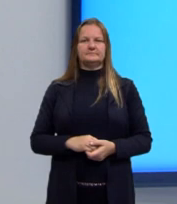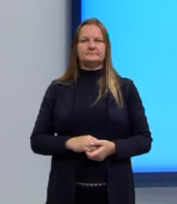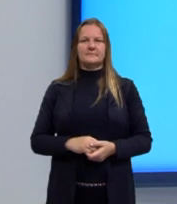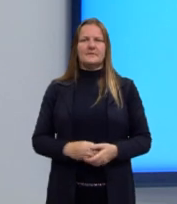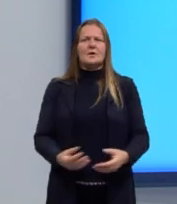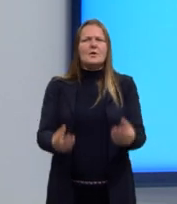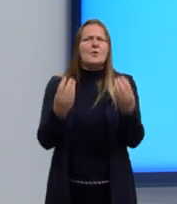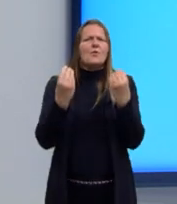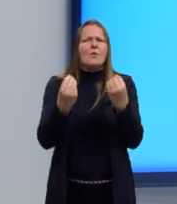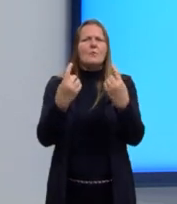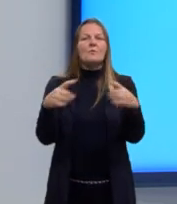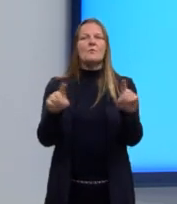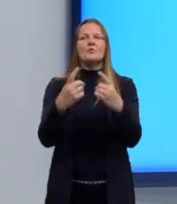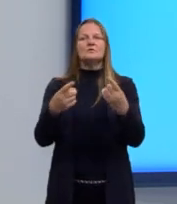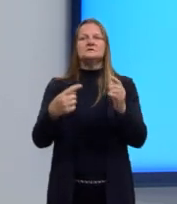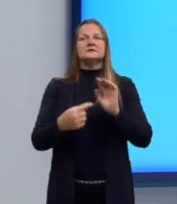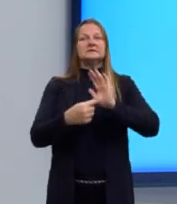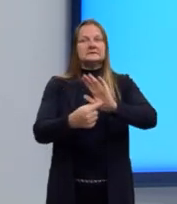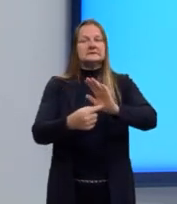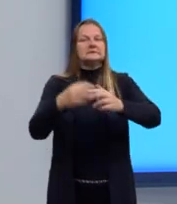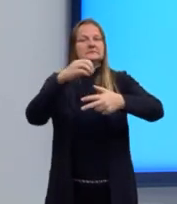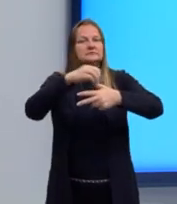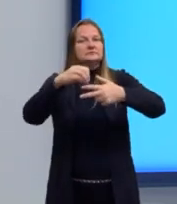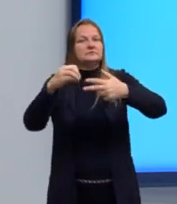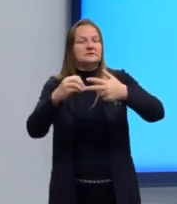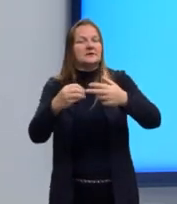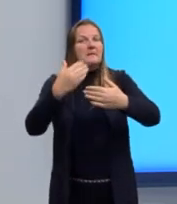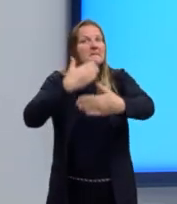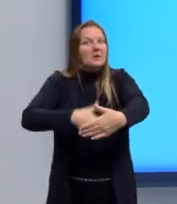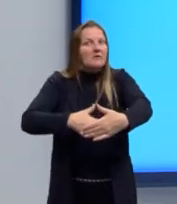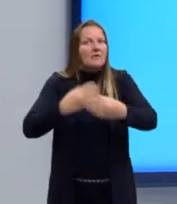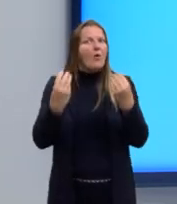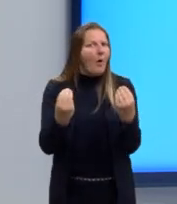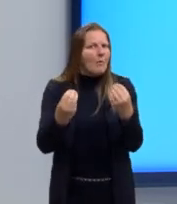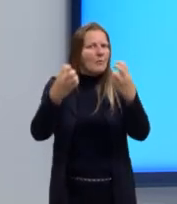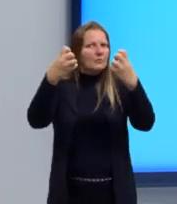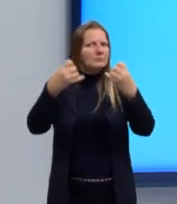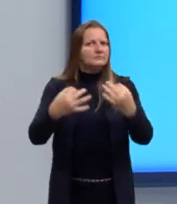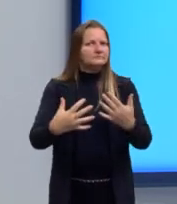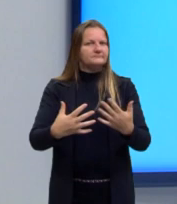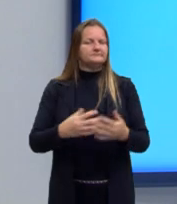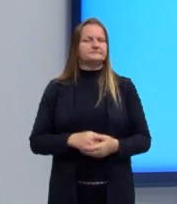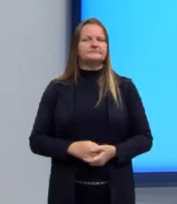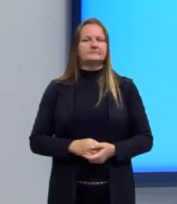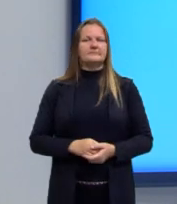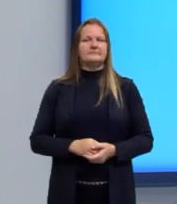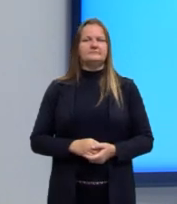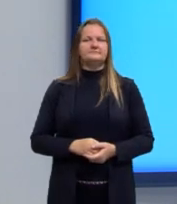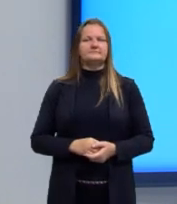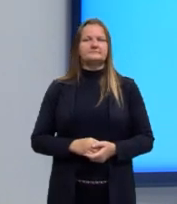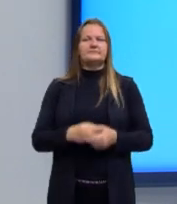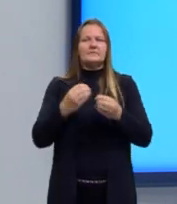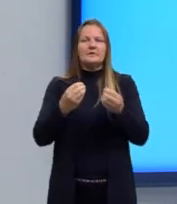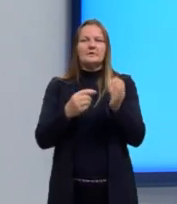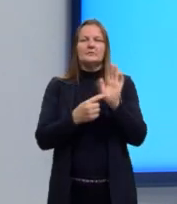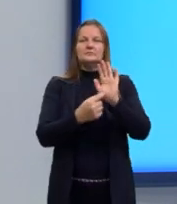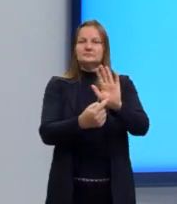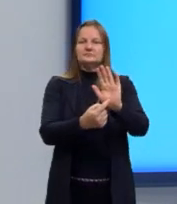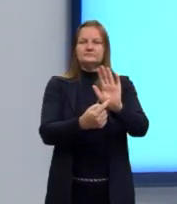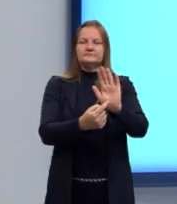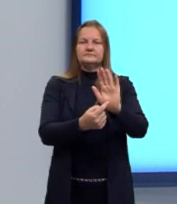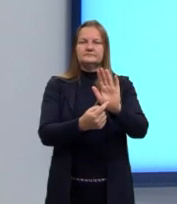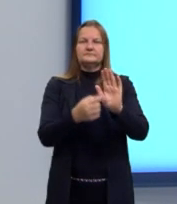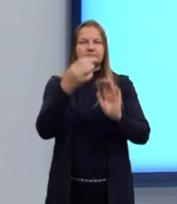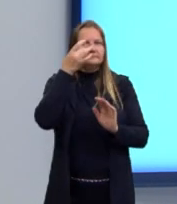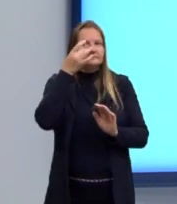como que as músicas vão aparecer lá nas nossas provas do Enem né como é que elas vão aparecer ali vamos dar